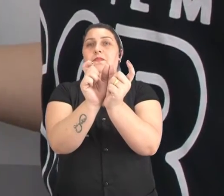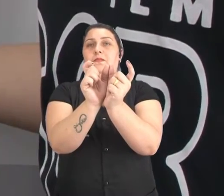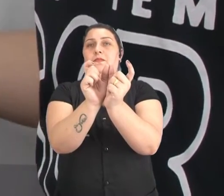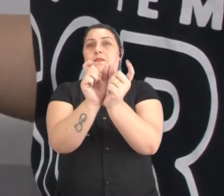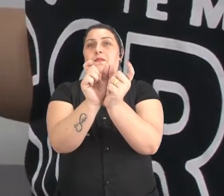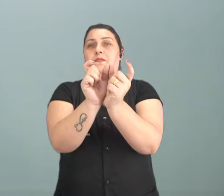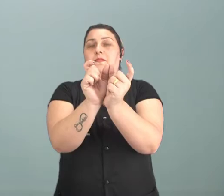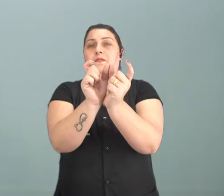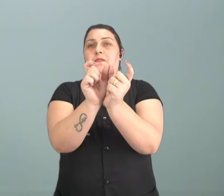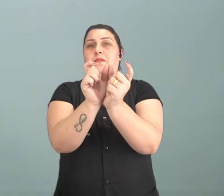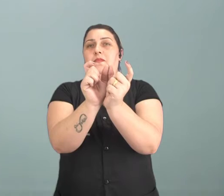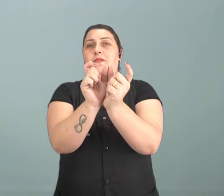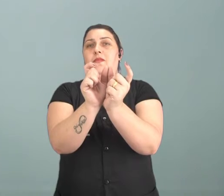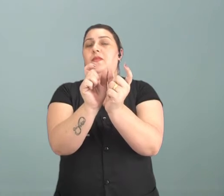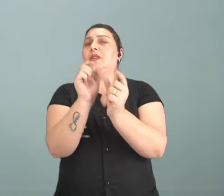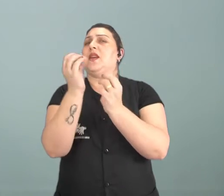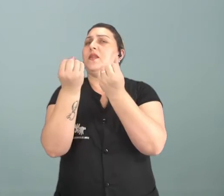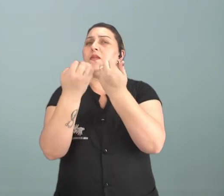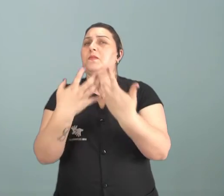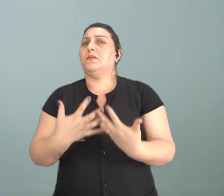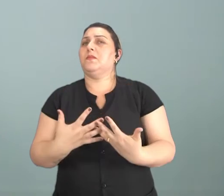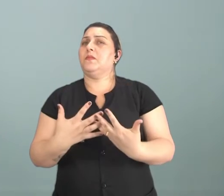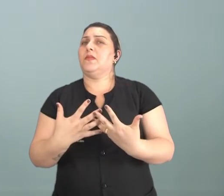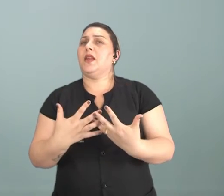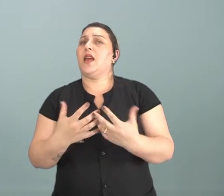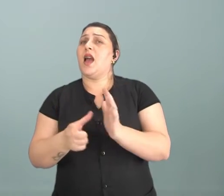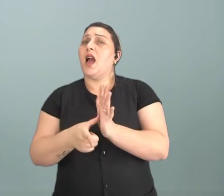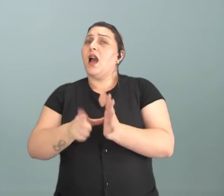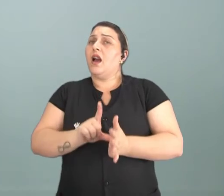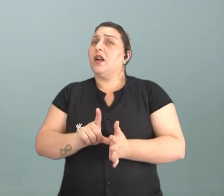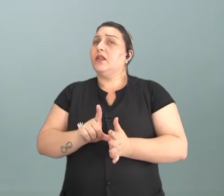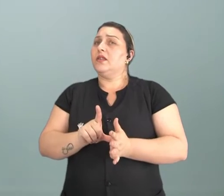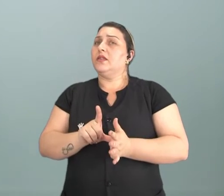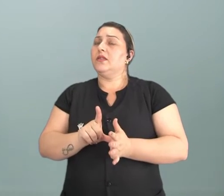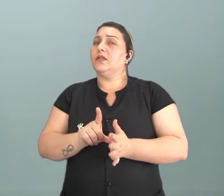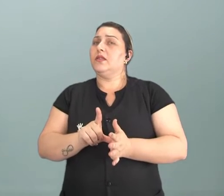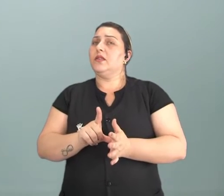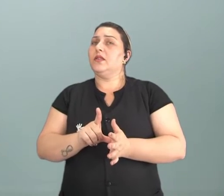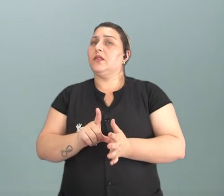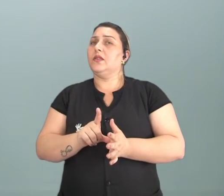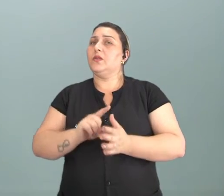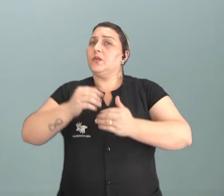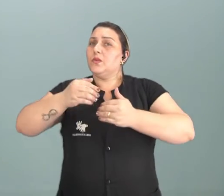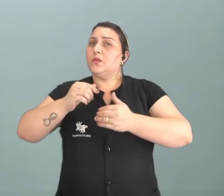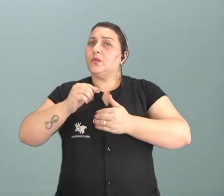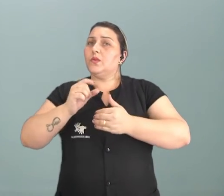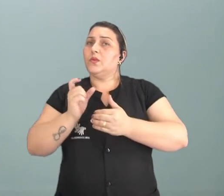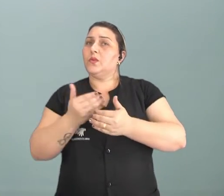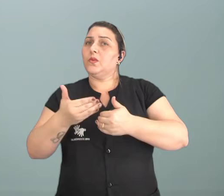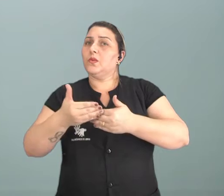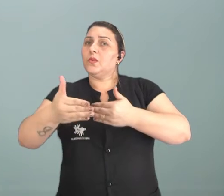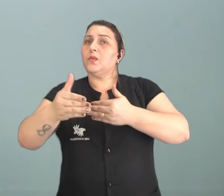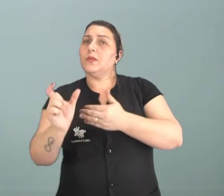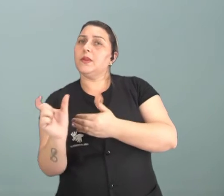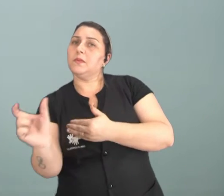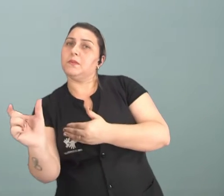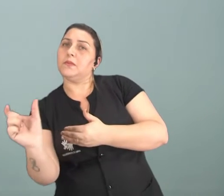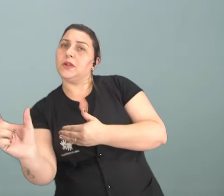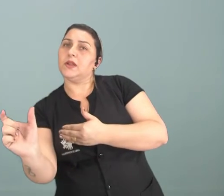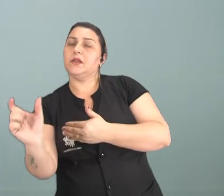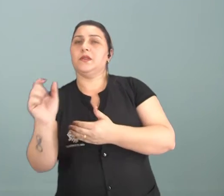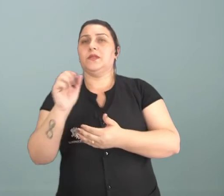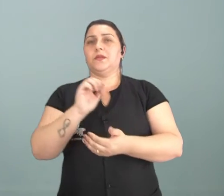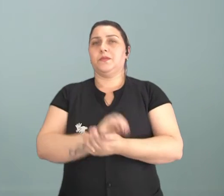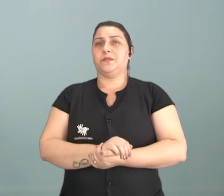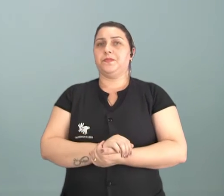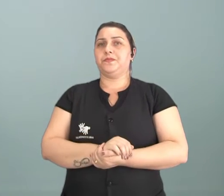conceito, eu dar uma definição de algo para alguém ou alguma coisa. Eu saber o conceito de alguma coisa. O que é